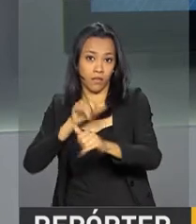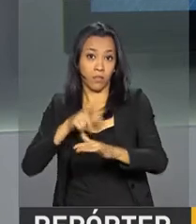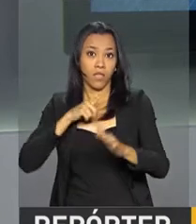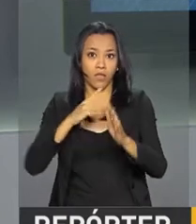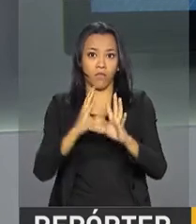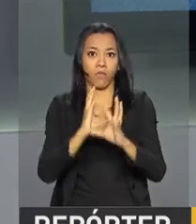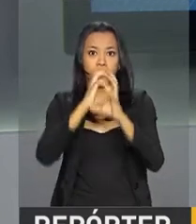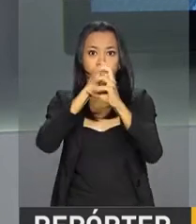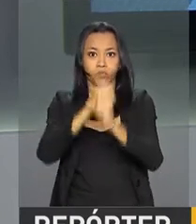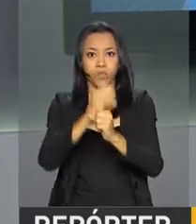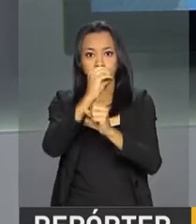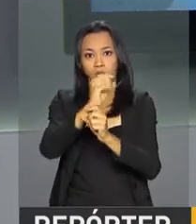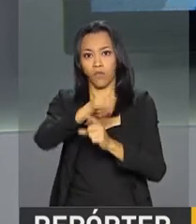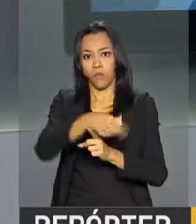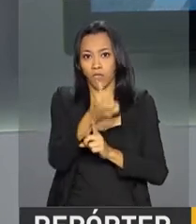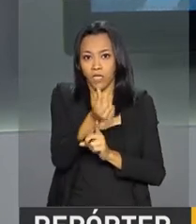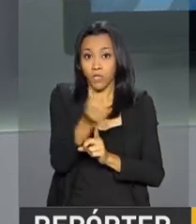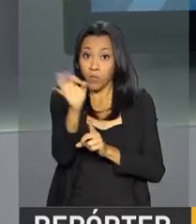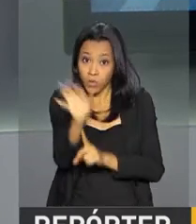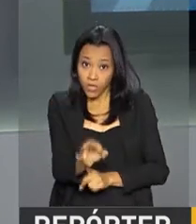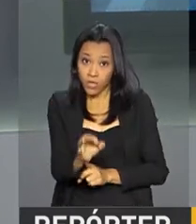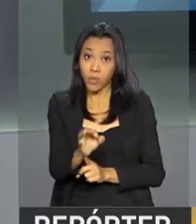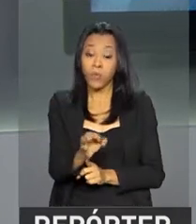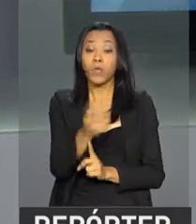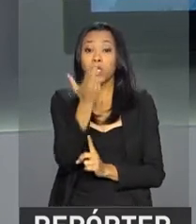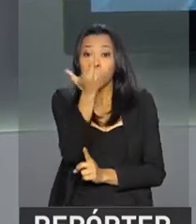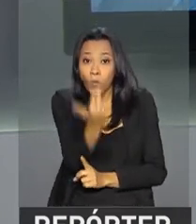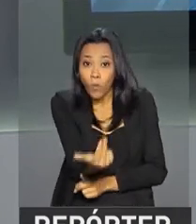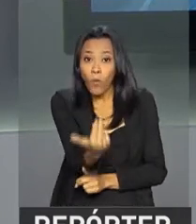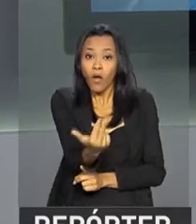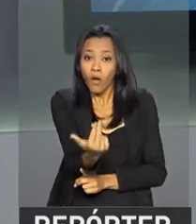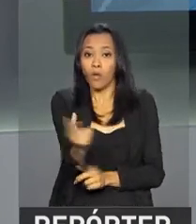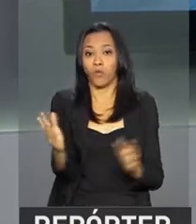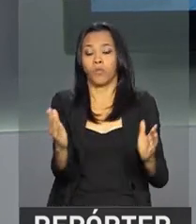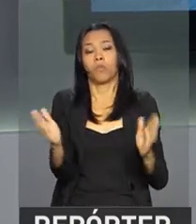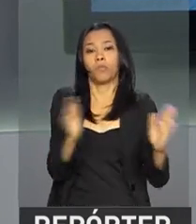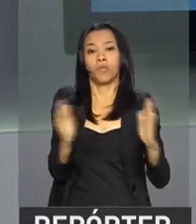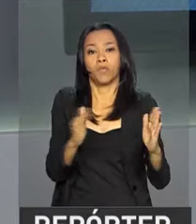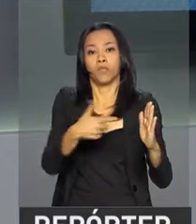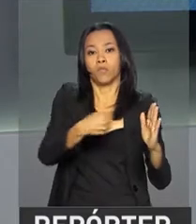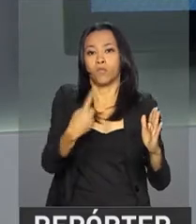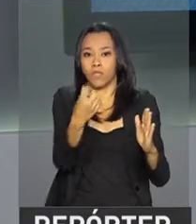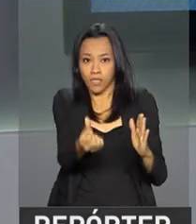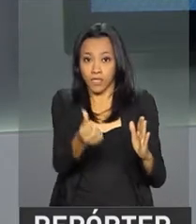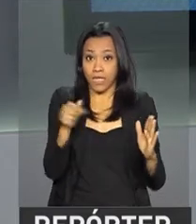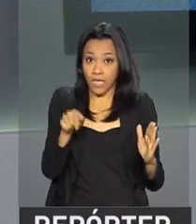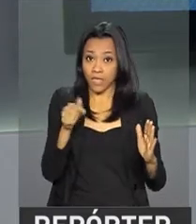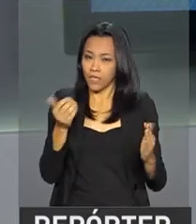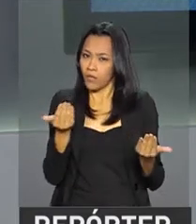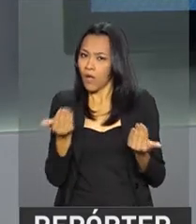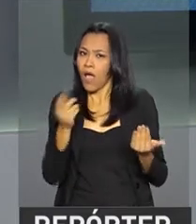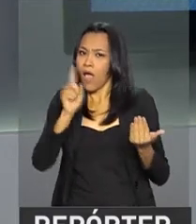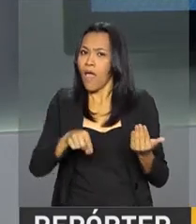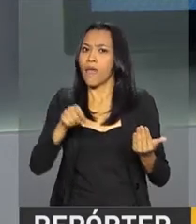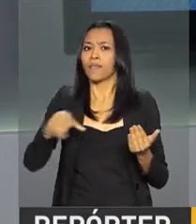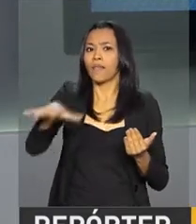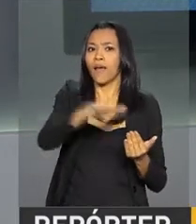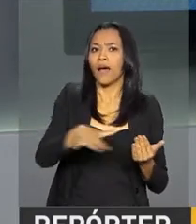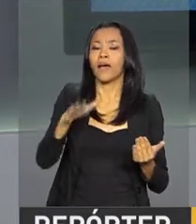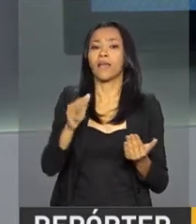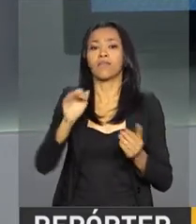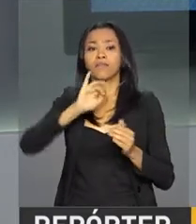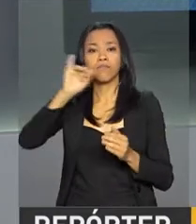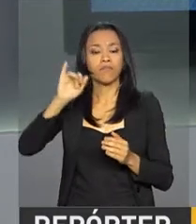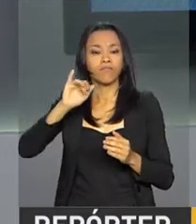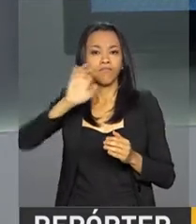de 0,6 por cento em relação a igual período de 2010 16 nessa base de comparação o destaque agropecuária que